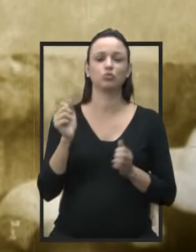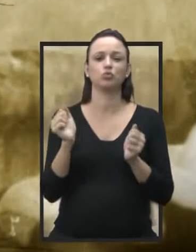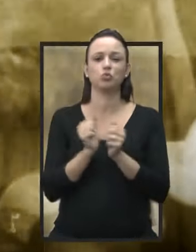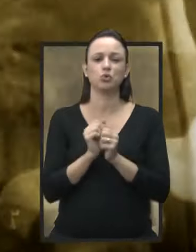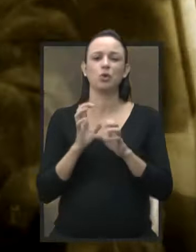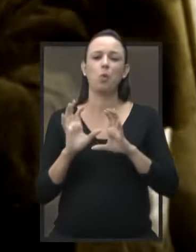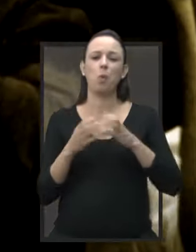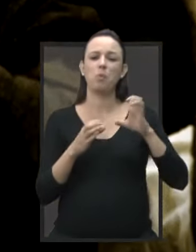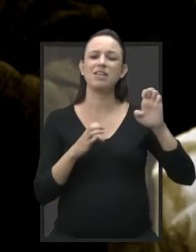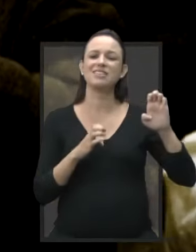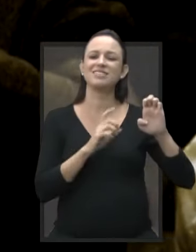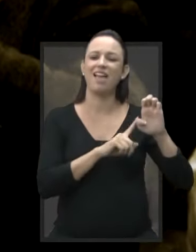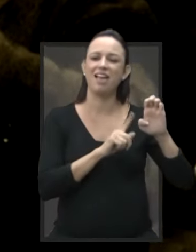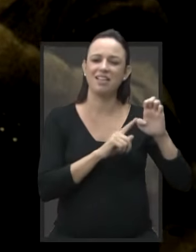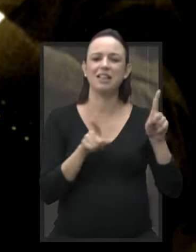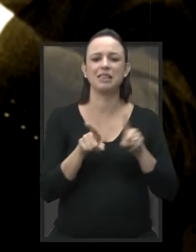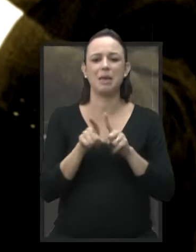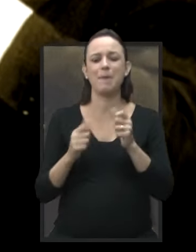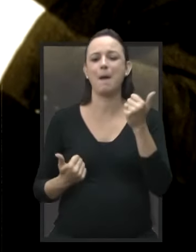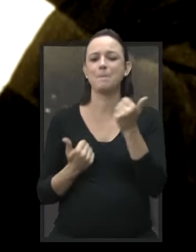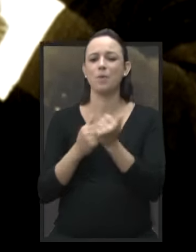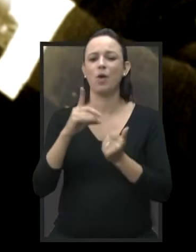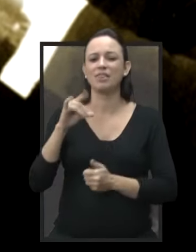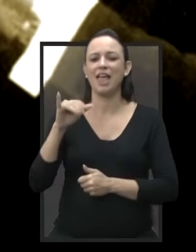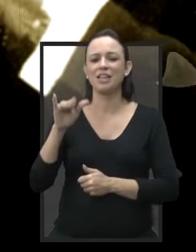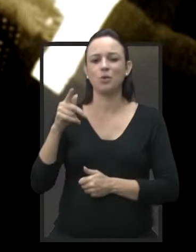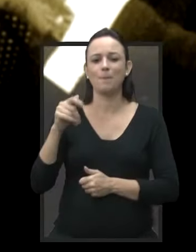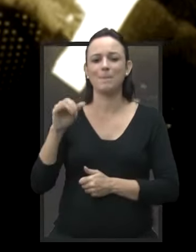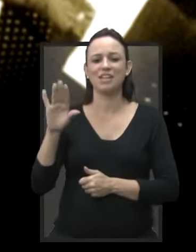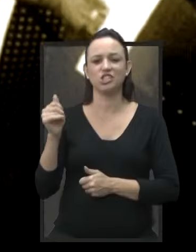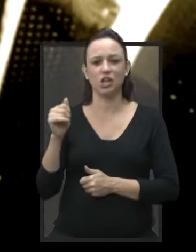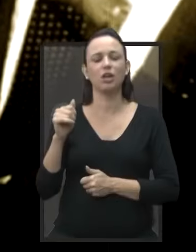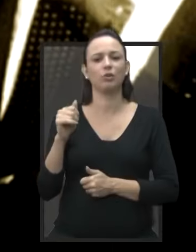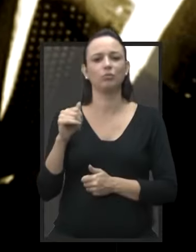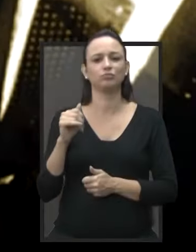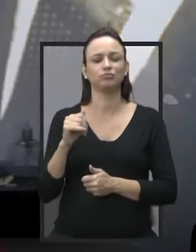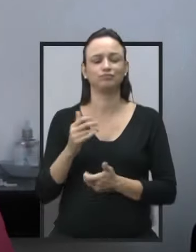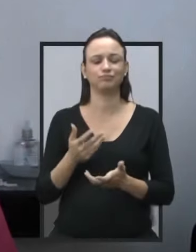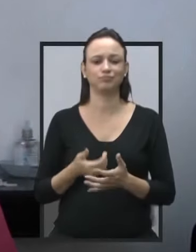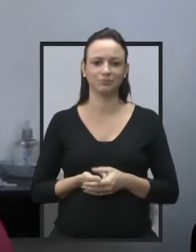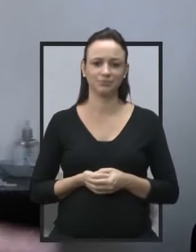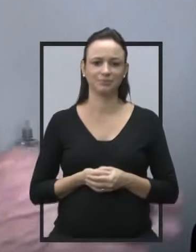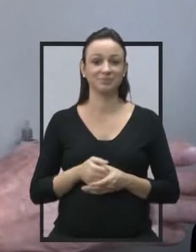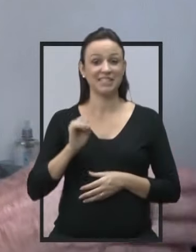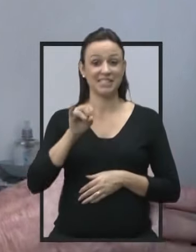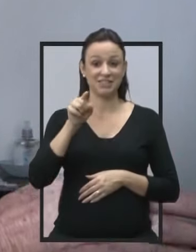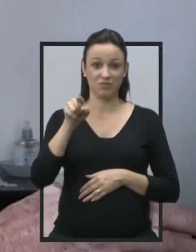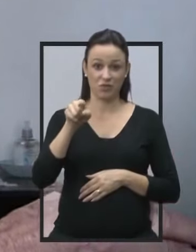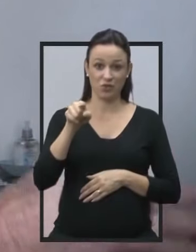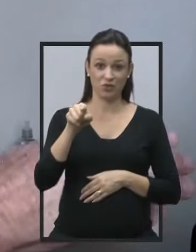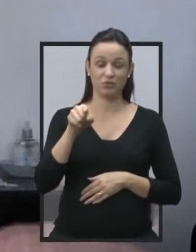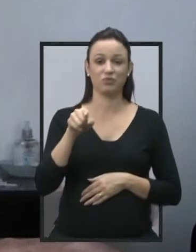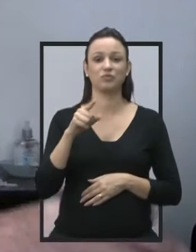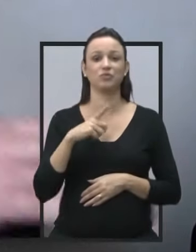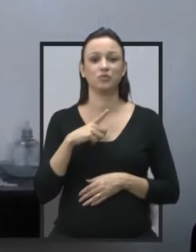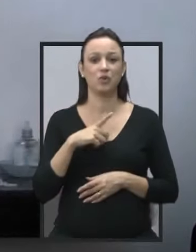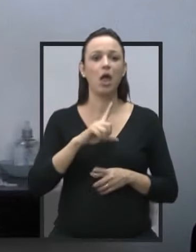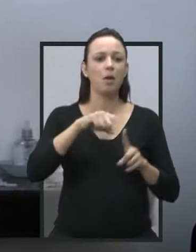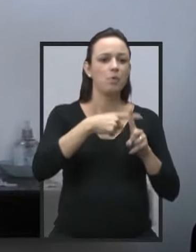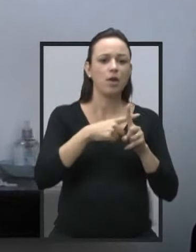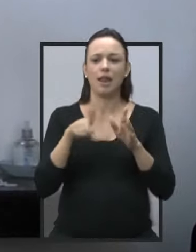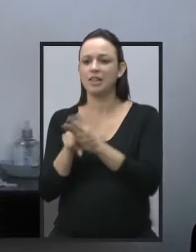com a esquerda e a falta de apoio da família de Décio Pacheco foram fatais. Se você sai do negativo